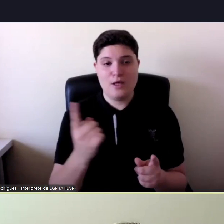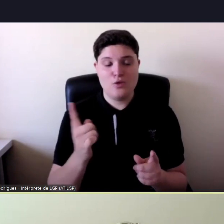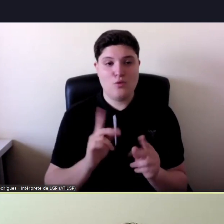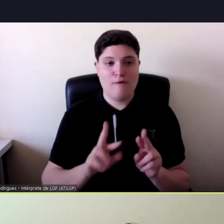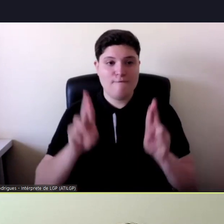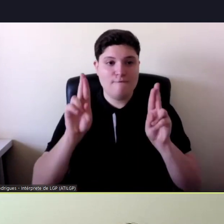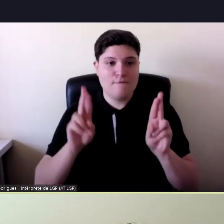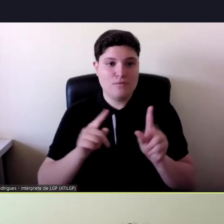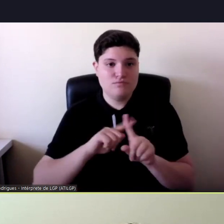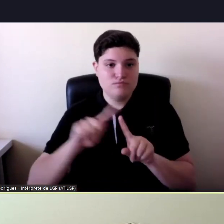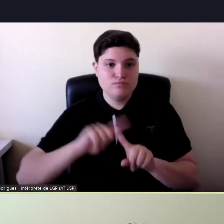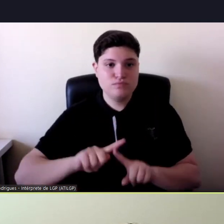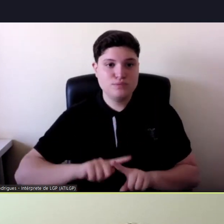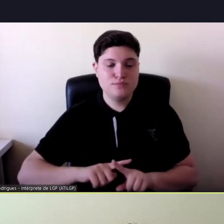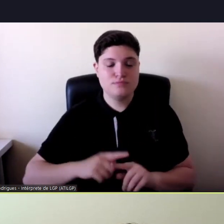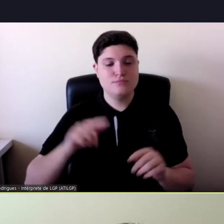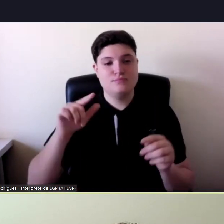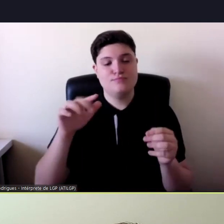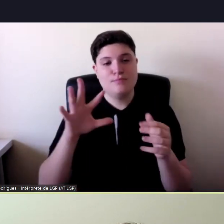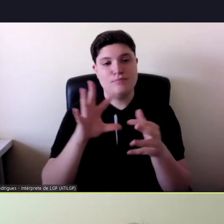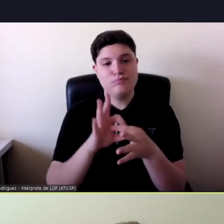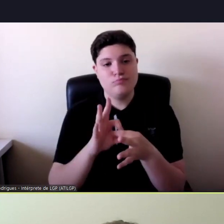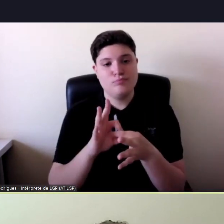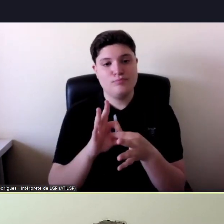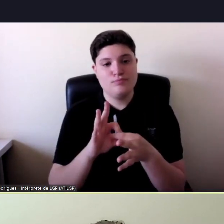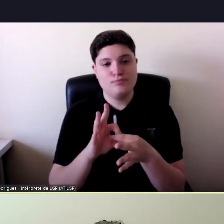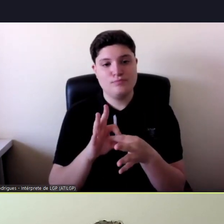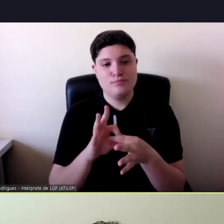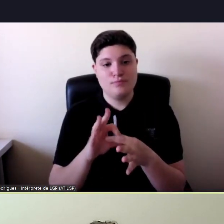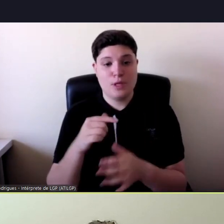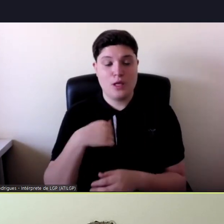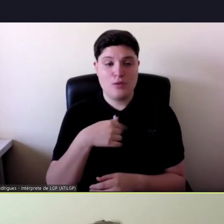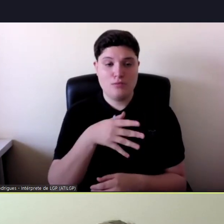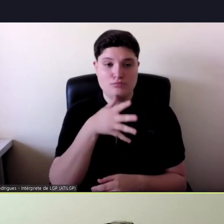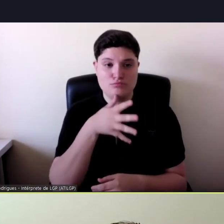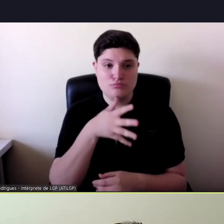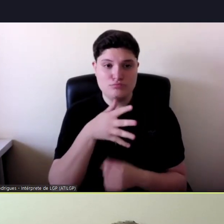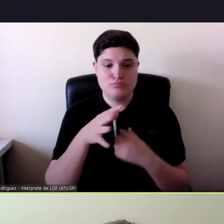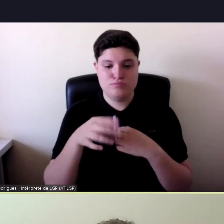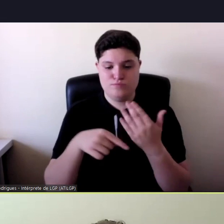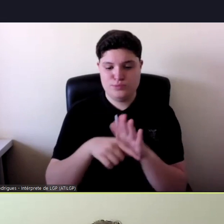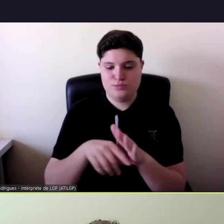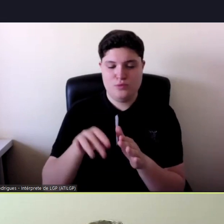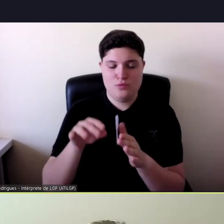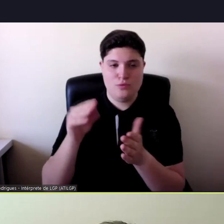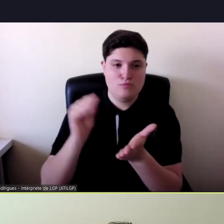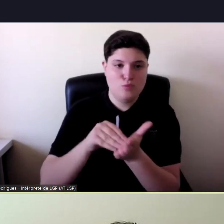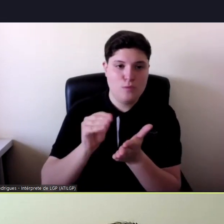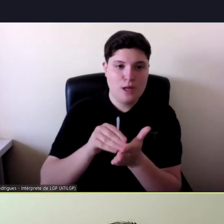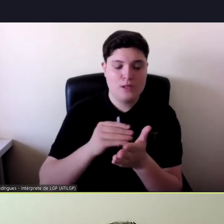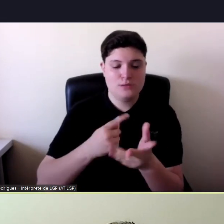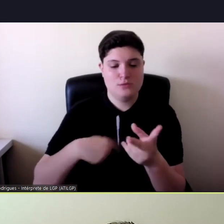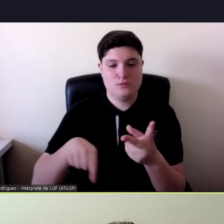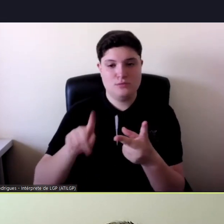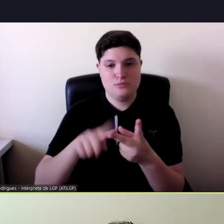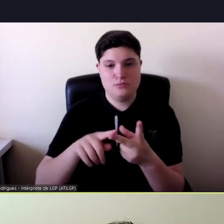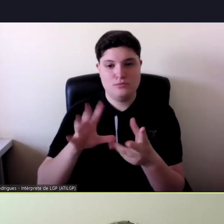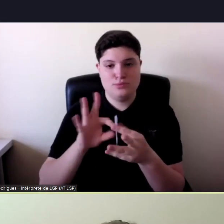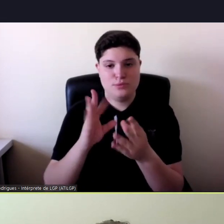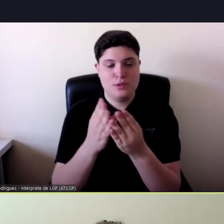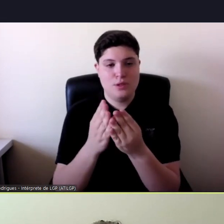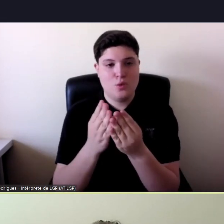la carte, em função das competências necessárias que uma determinada indústria, um determinado setor, uma determinada entidade